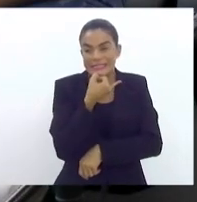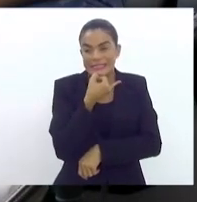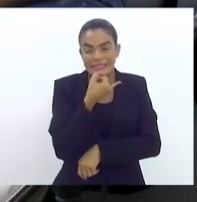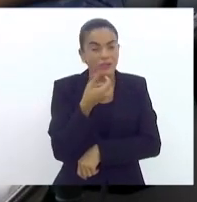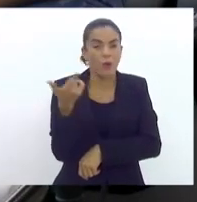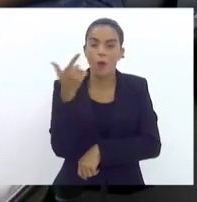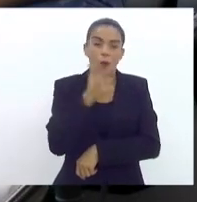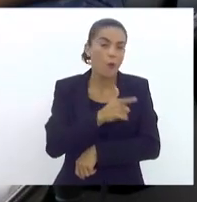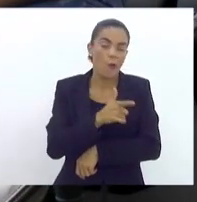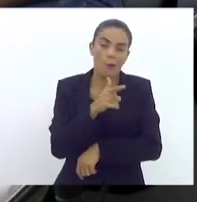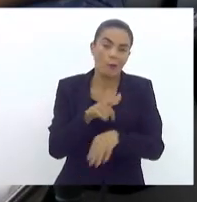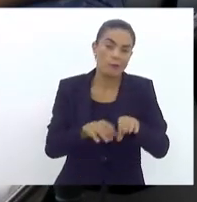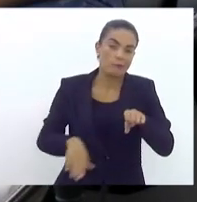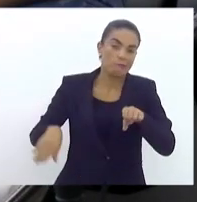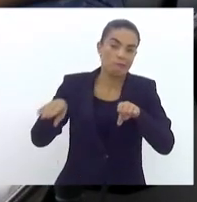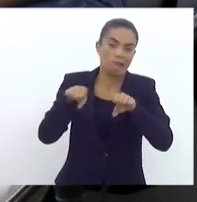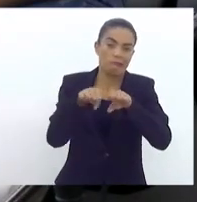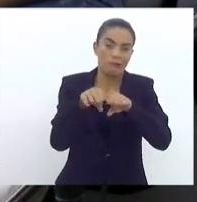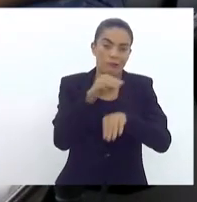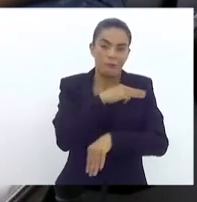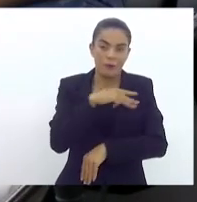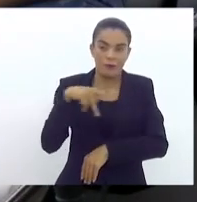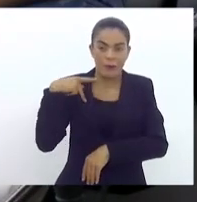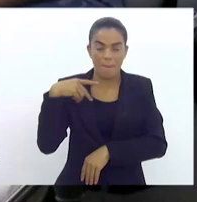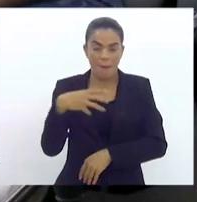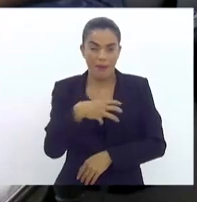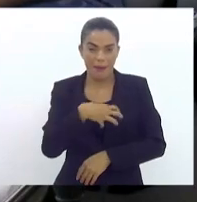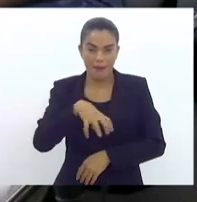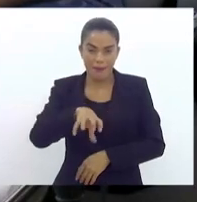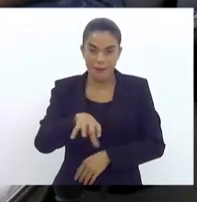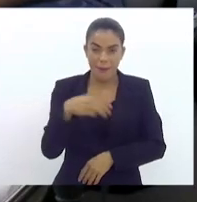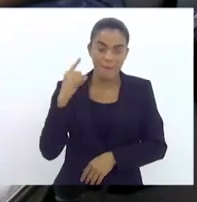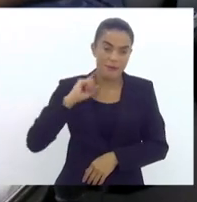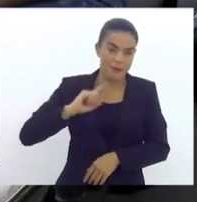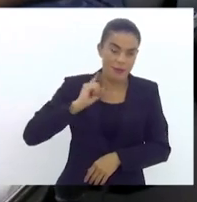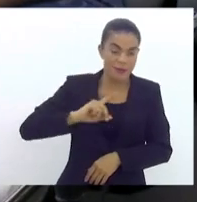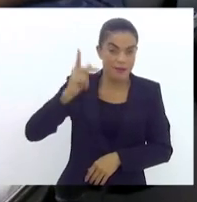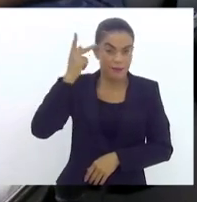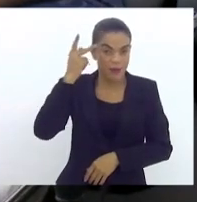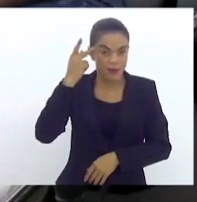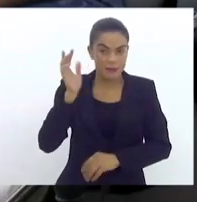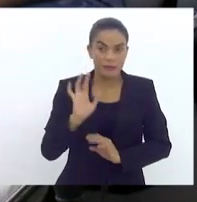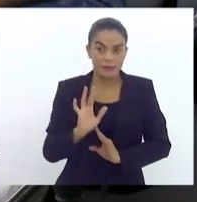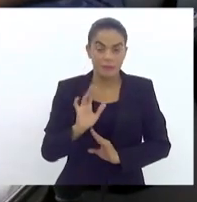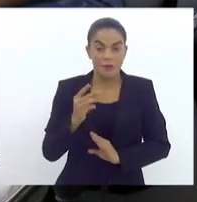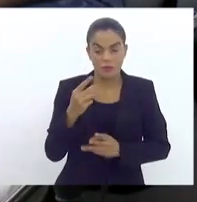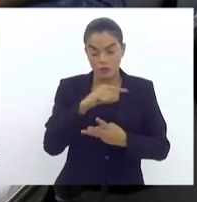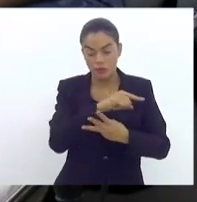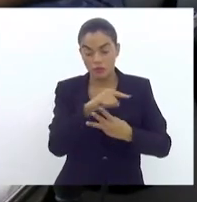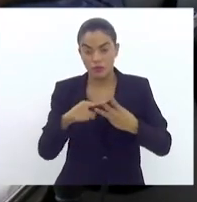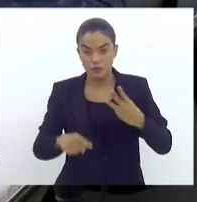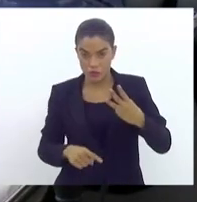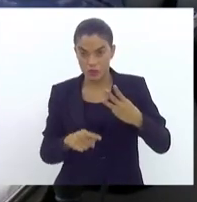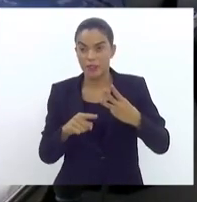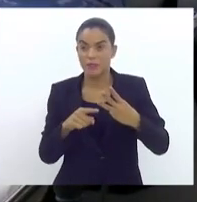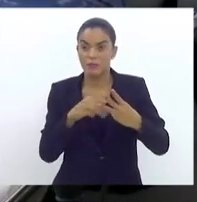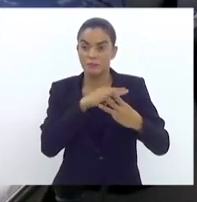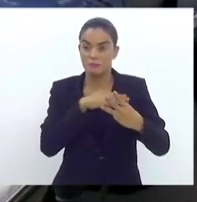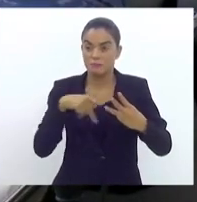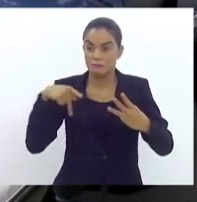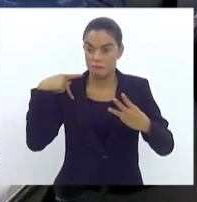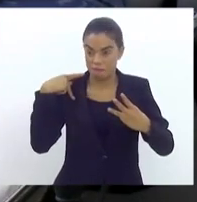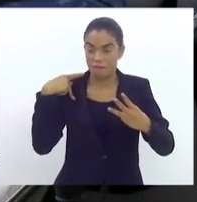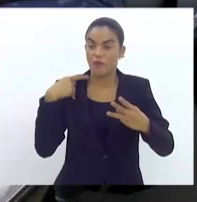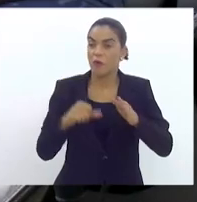chegamos ao nível do Ministério Público baiano Mineiro e Paulista os três Ministérios públicos que